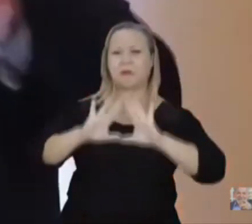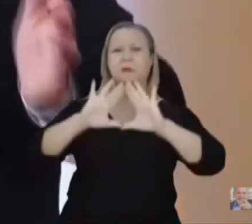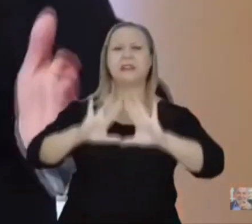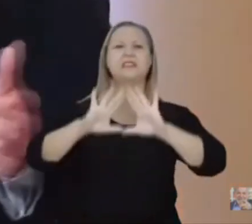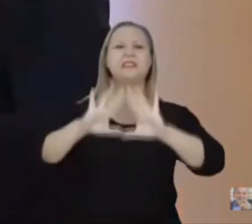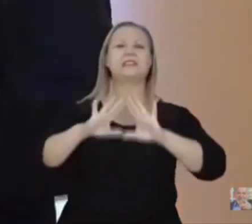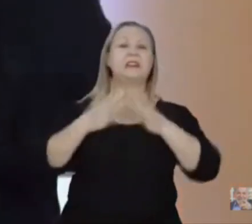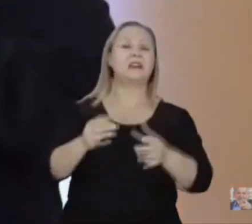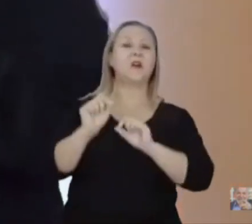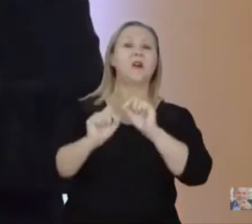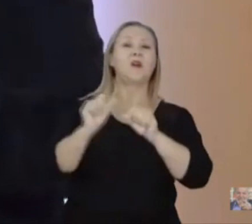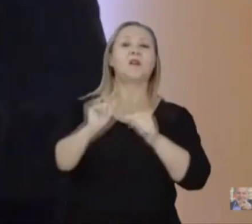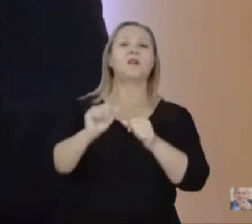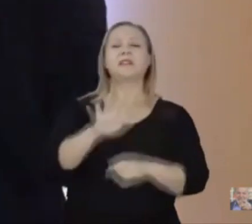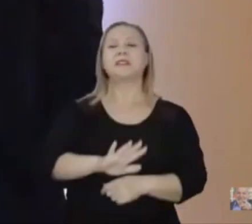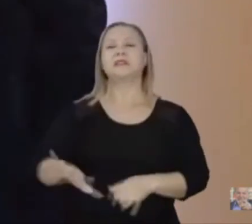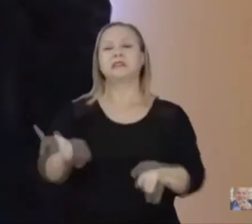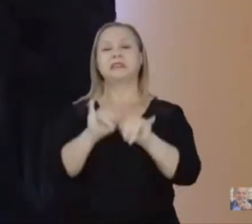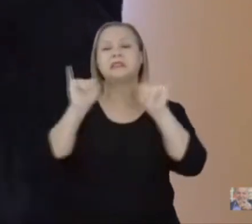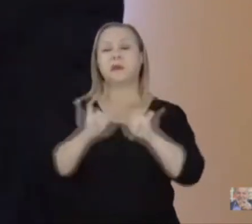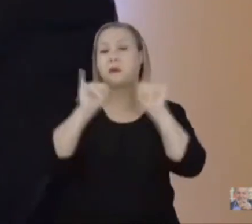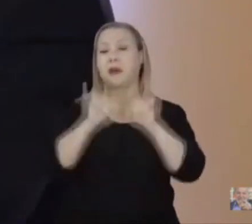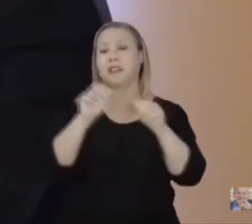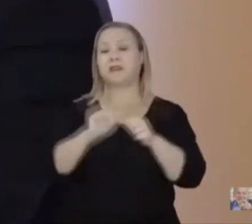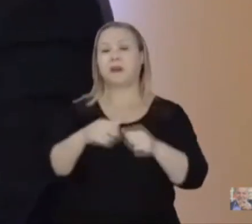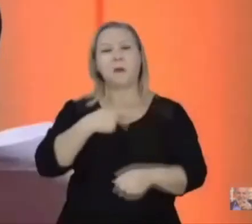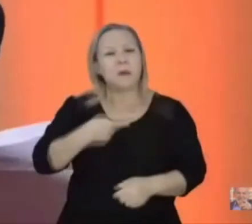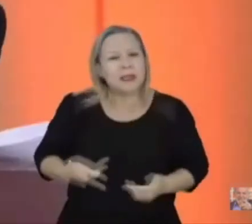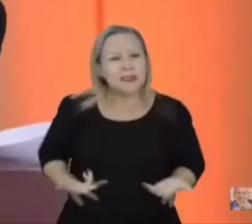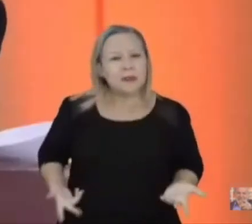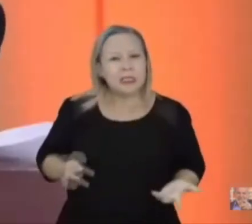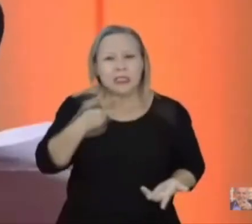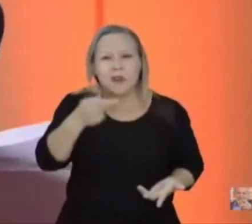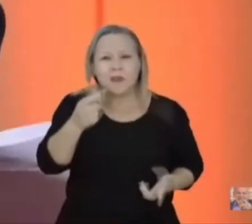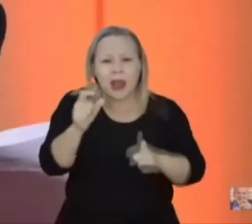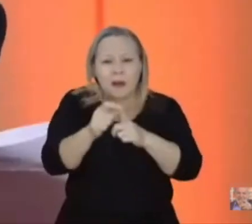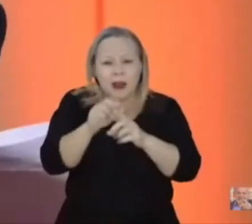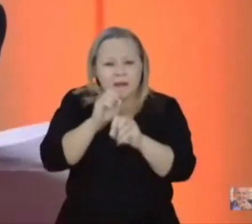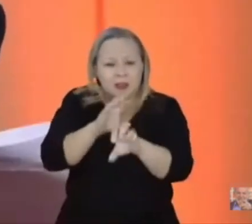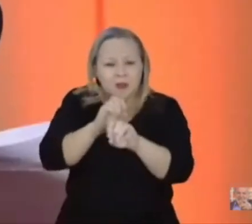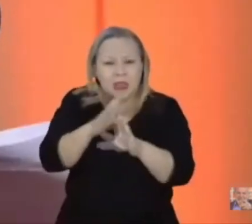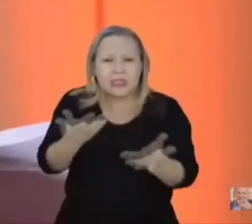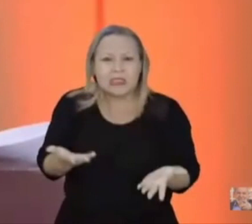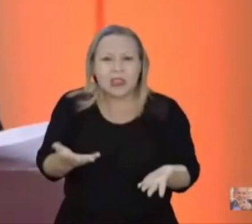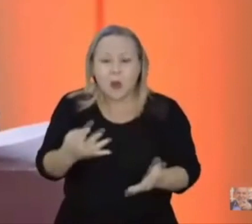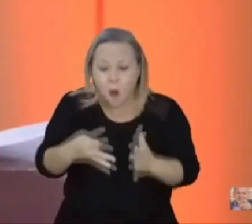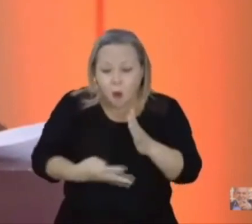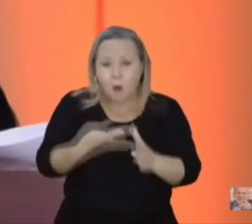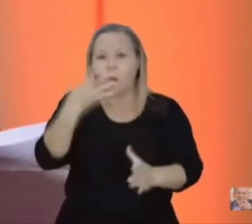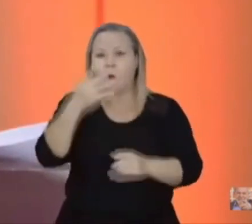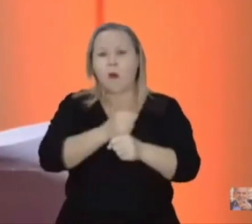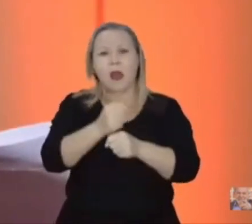todas as bobagens que ele faz, um presidente da República que não fala a palavra em educação durante 4 anos e fala em